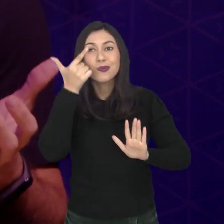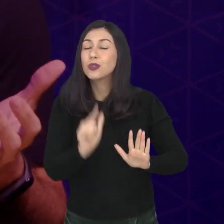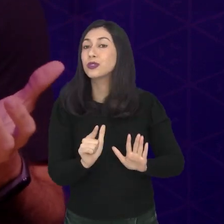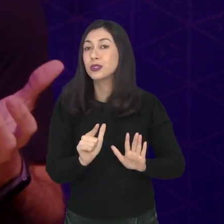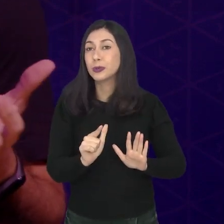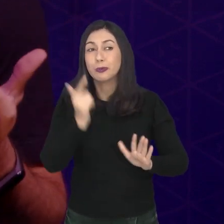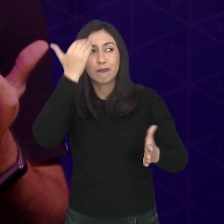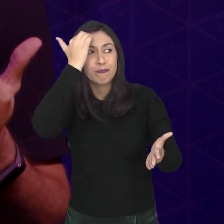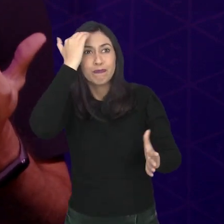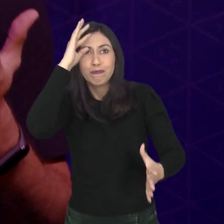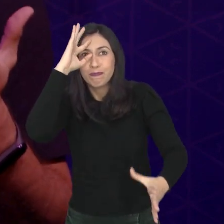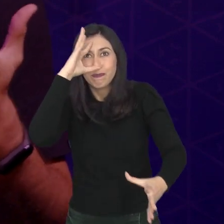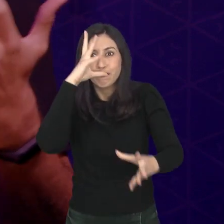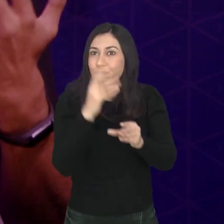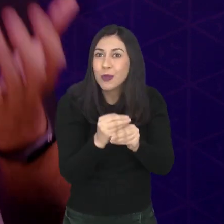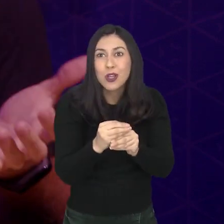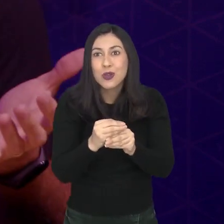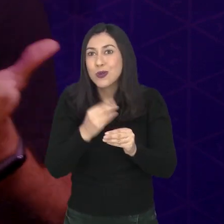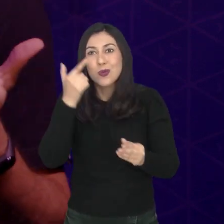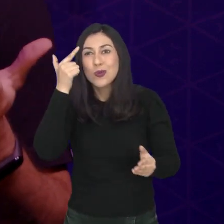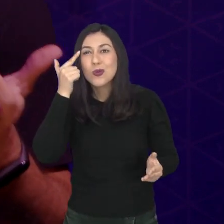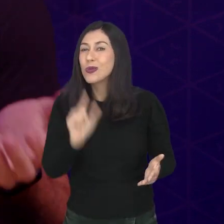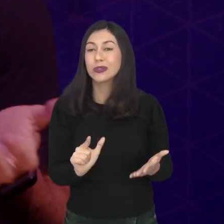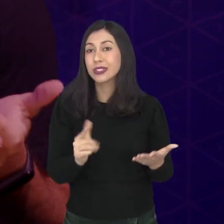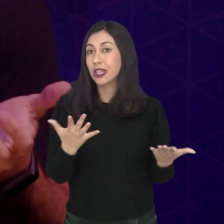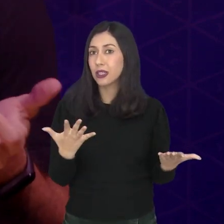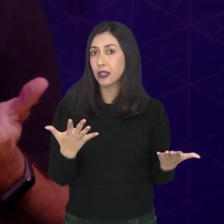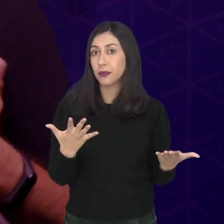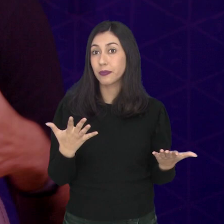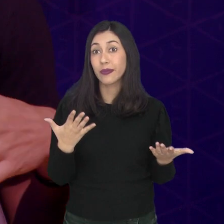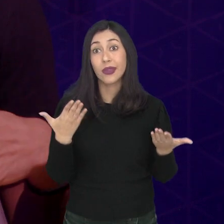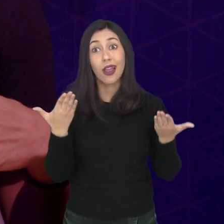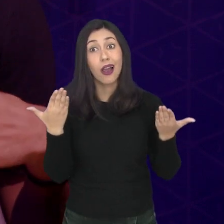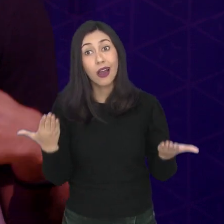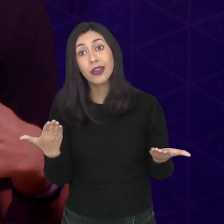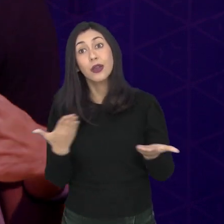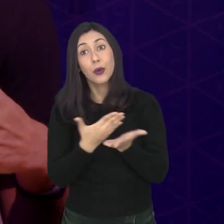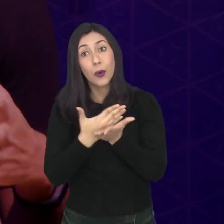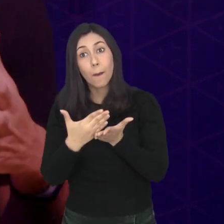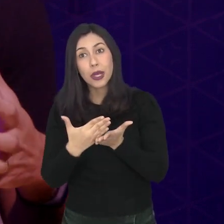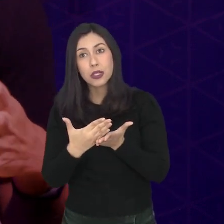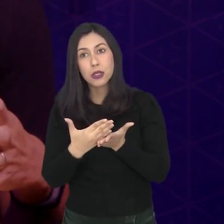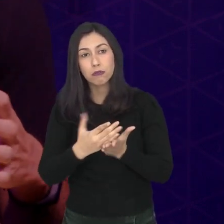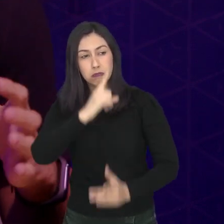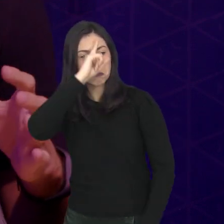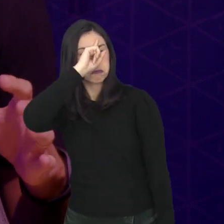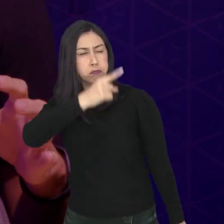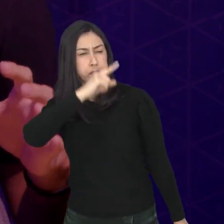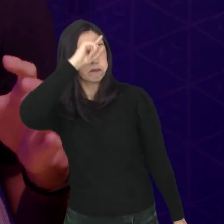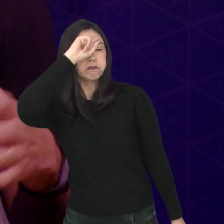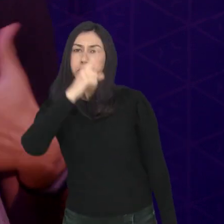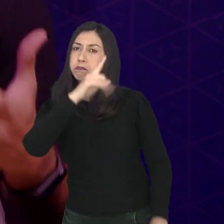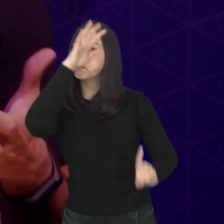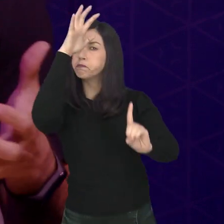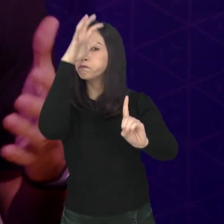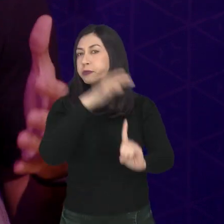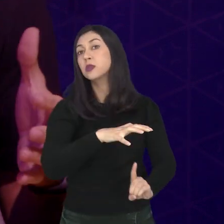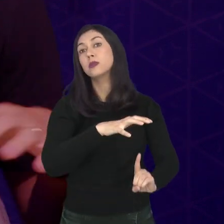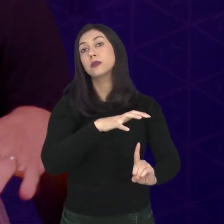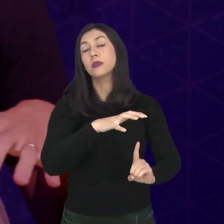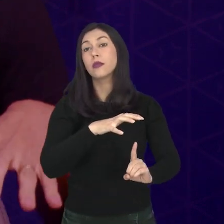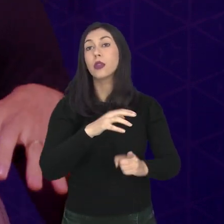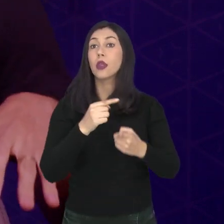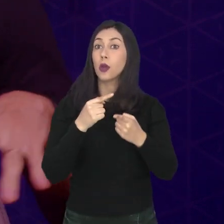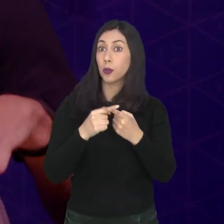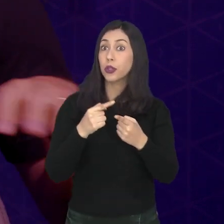estabelecer entender que ele é diferente dos outros, né? E acaba tendo essa relação de poder. Ainda mais